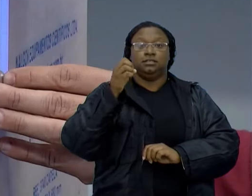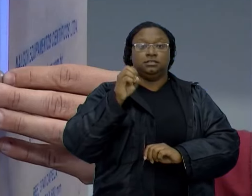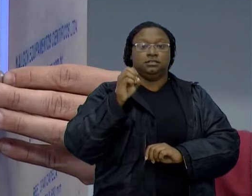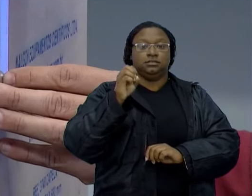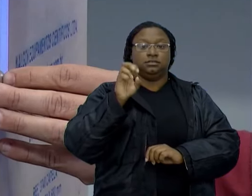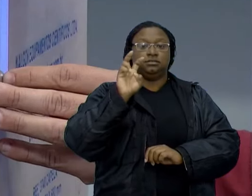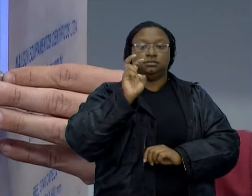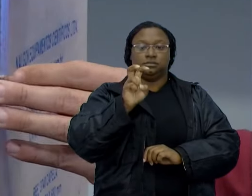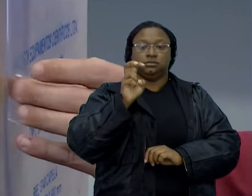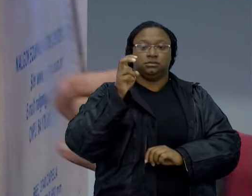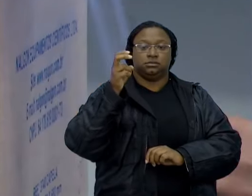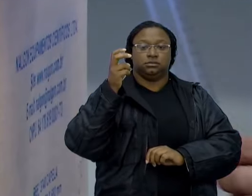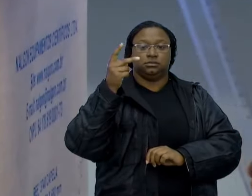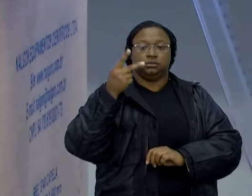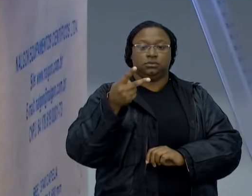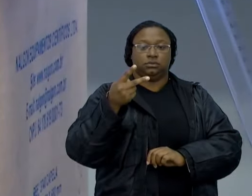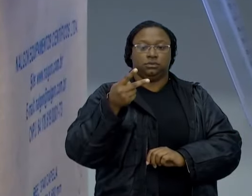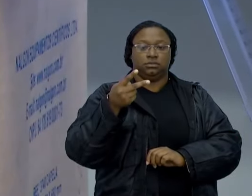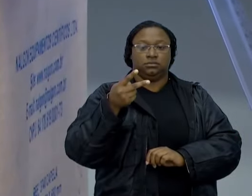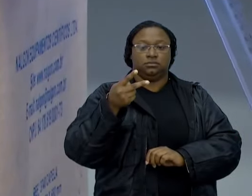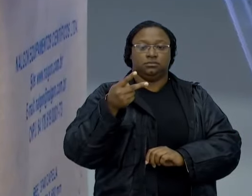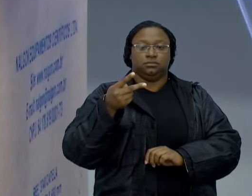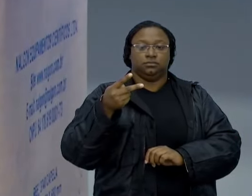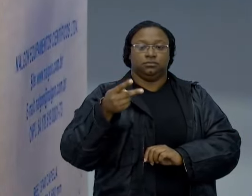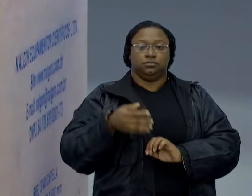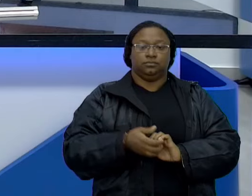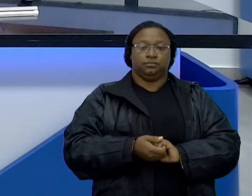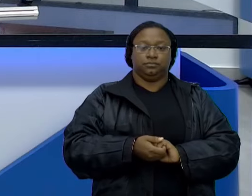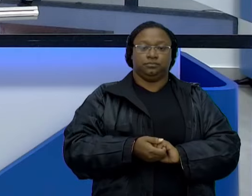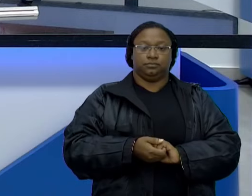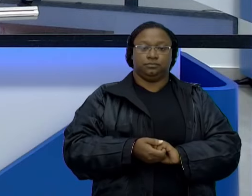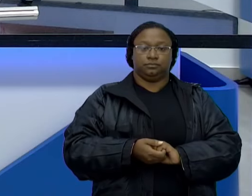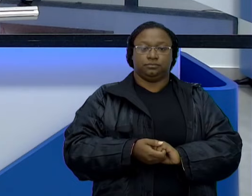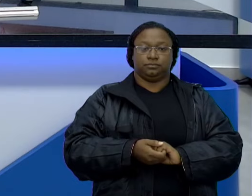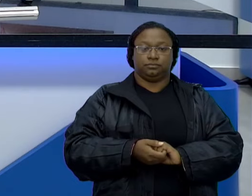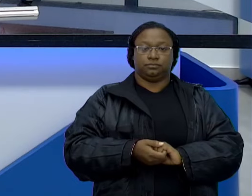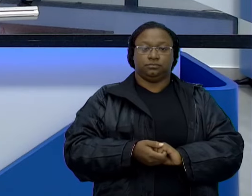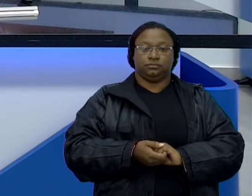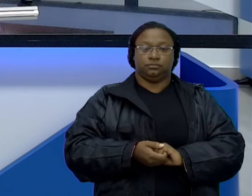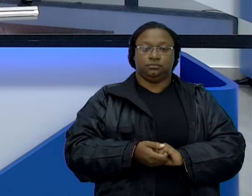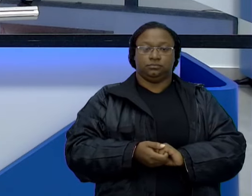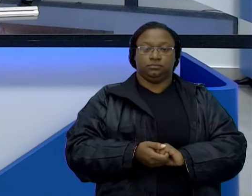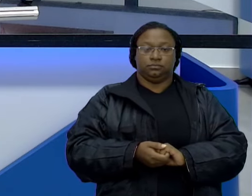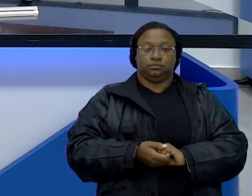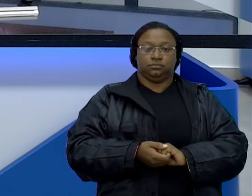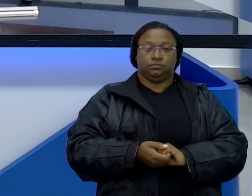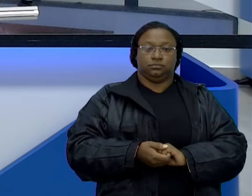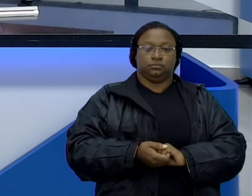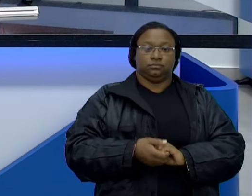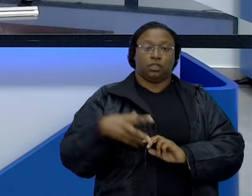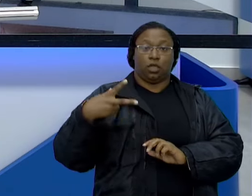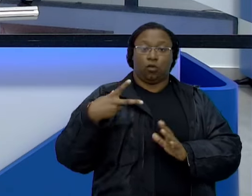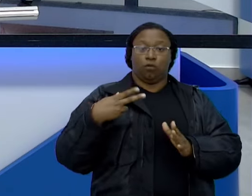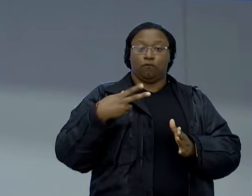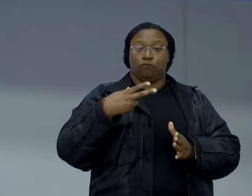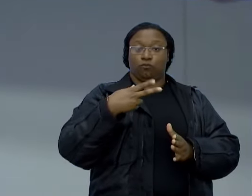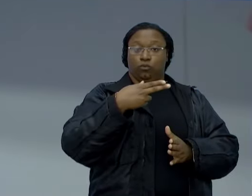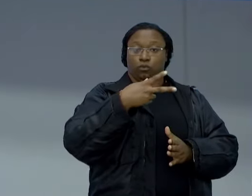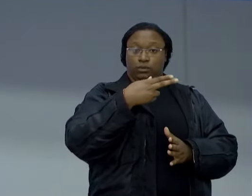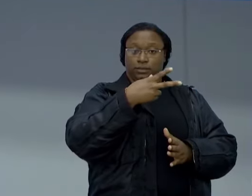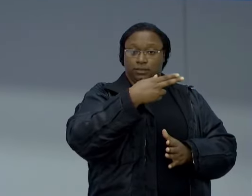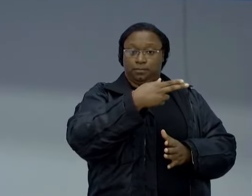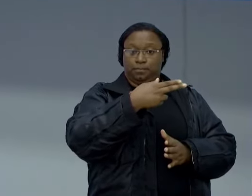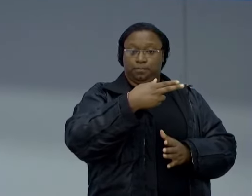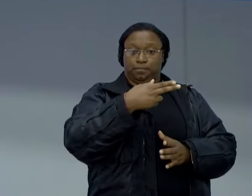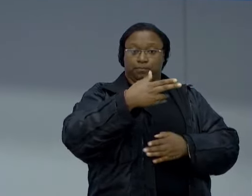52. Pronto. Vou cortar aqui, vou calcular minha janela, ó, vou cortar aqui, ó. Vou calcular